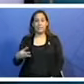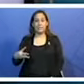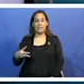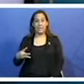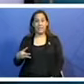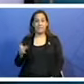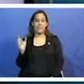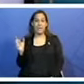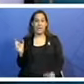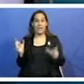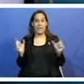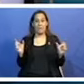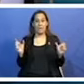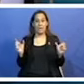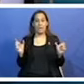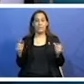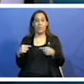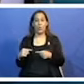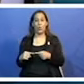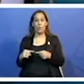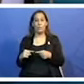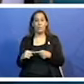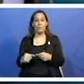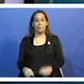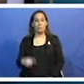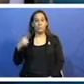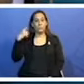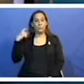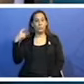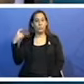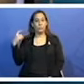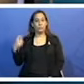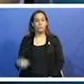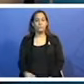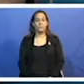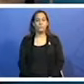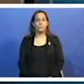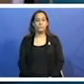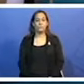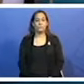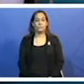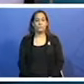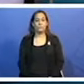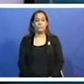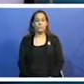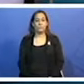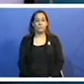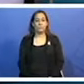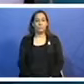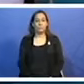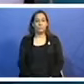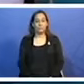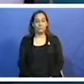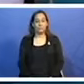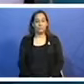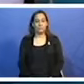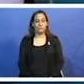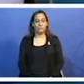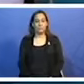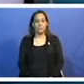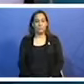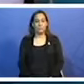formar. Terminou tudo com o mesmo som. Agora vamos na segunda estrofe. Esse daqui, ó, porque